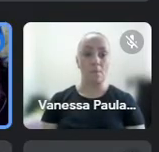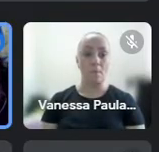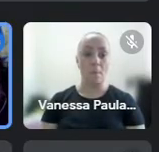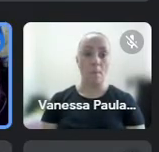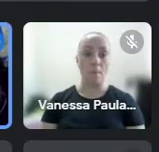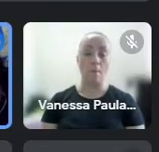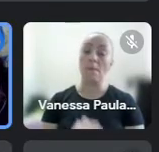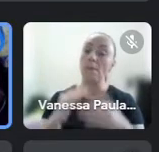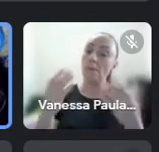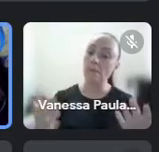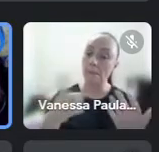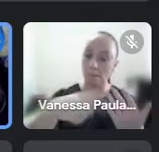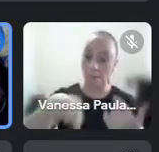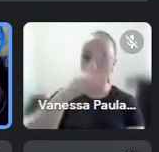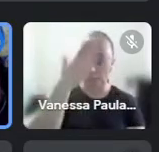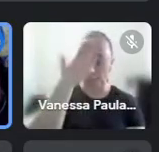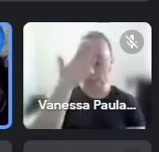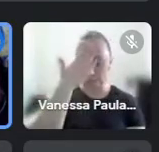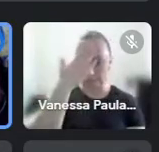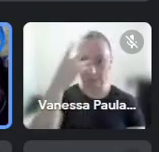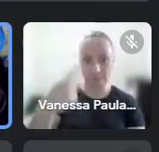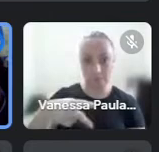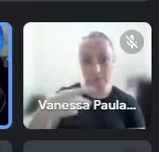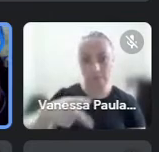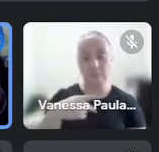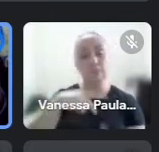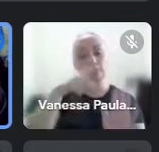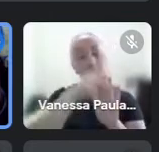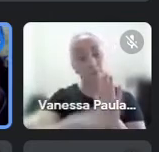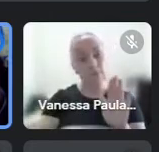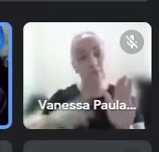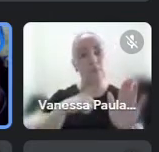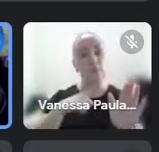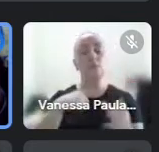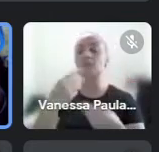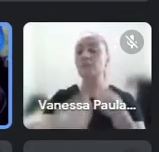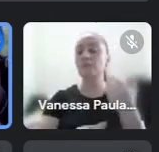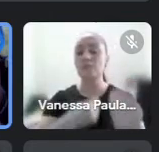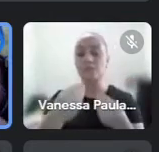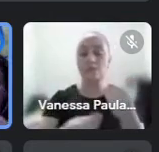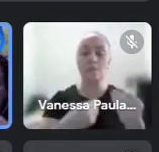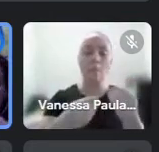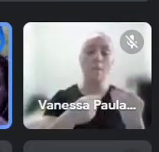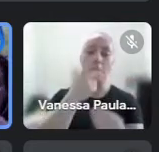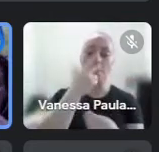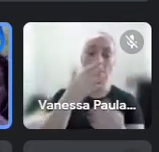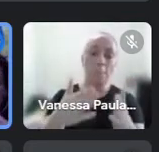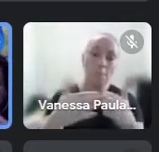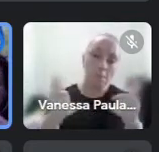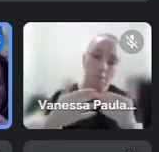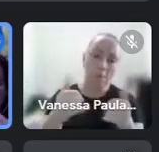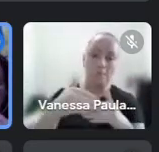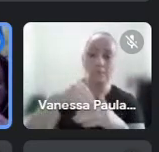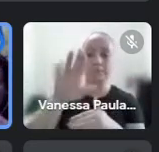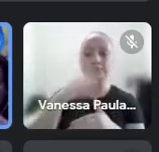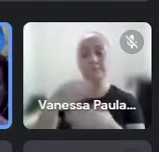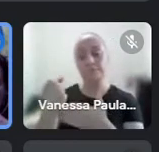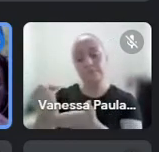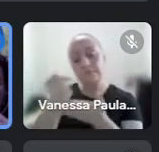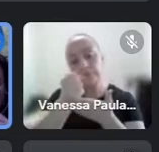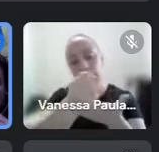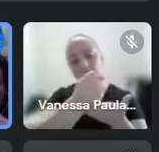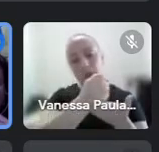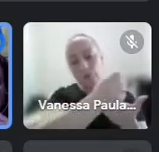Bom, então todos sabem aqui que um projeto, quando ele vai ganhando corpo, ele passa a pedir mais colaborações, mais